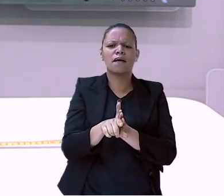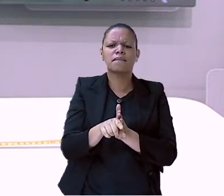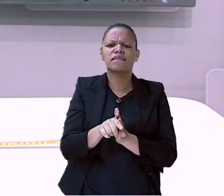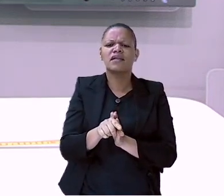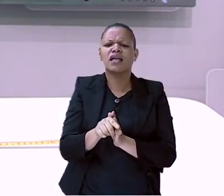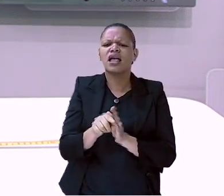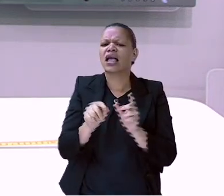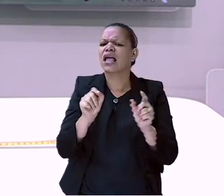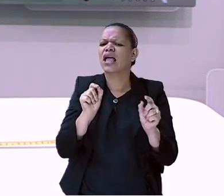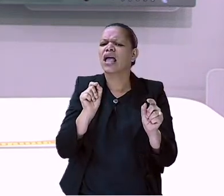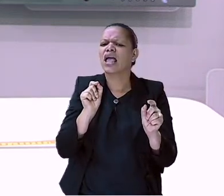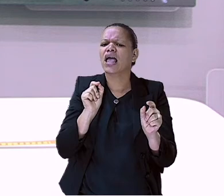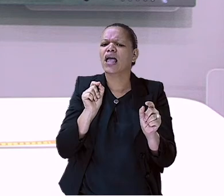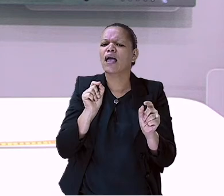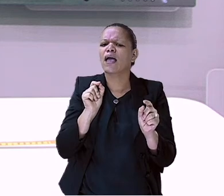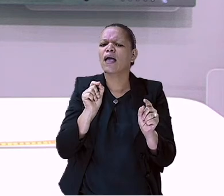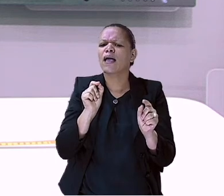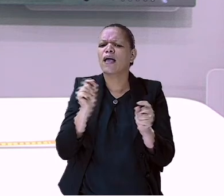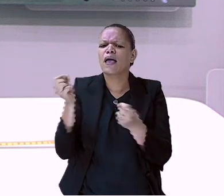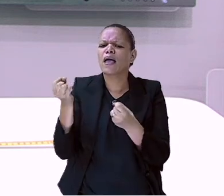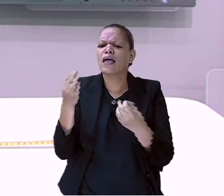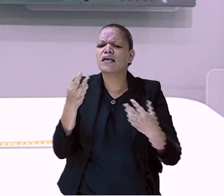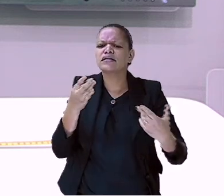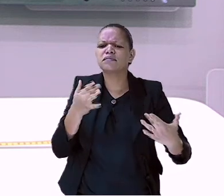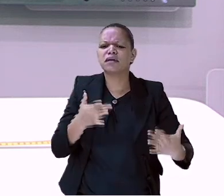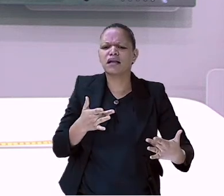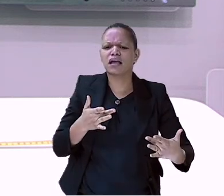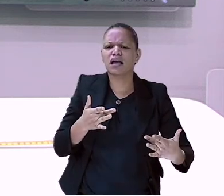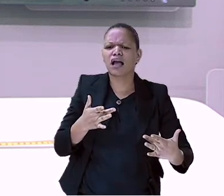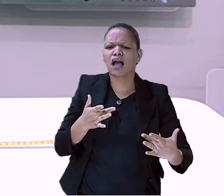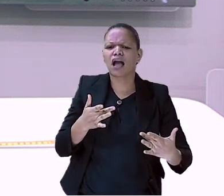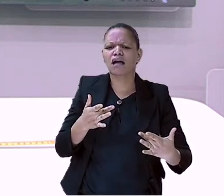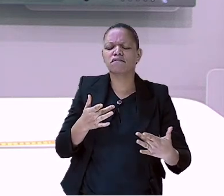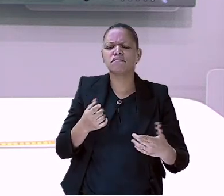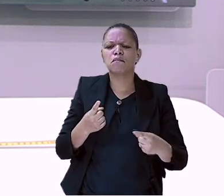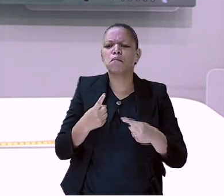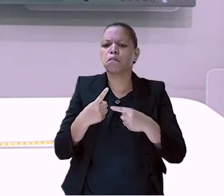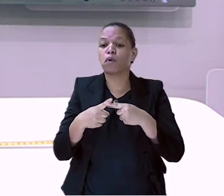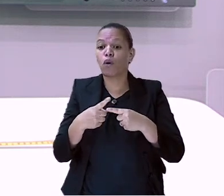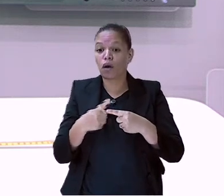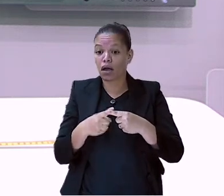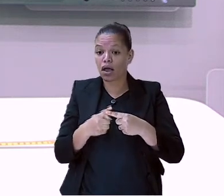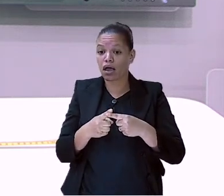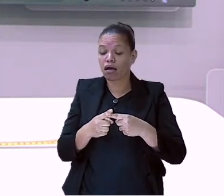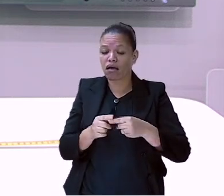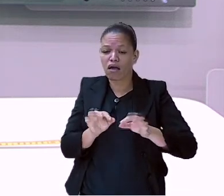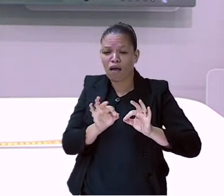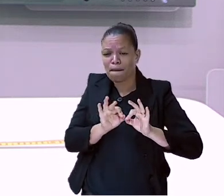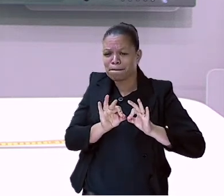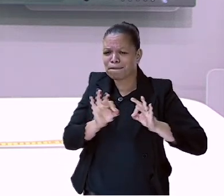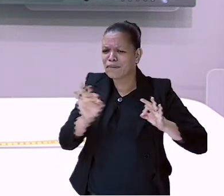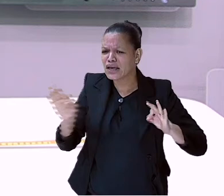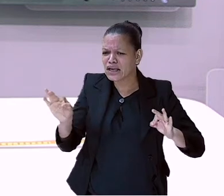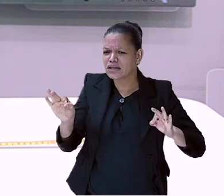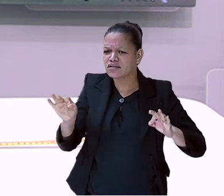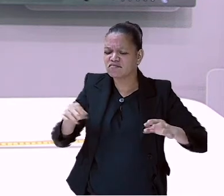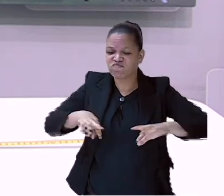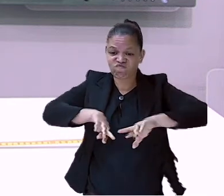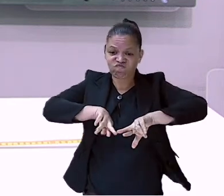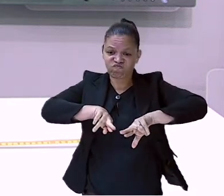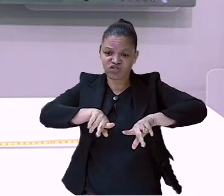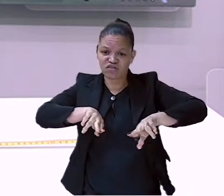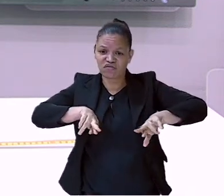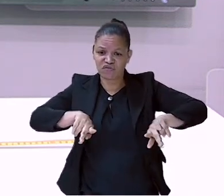e conversando aqui um pouquinho quais são as possibilidades. E aqui está perguntando assim, ó, quem